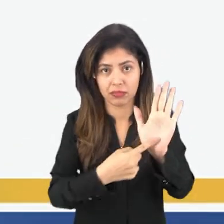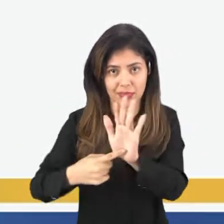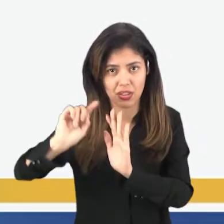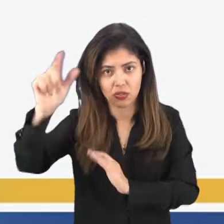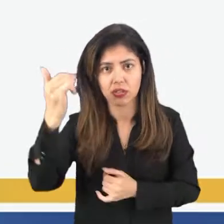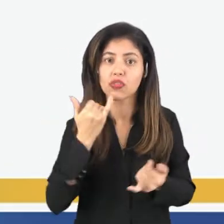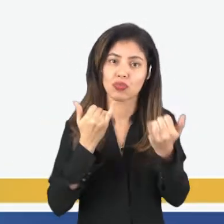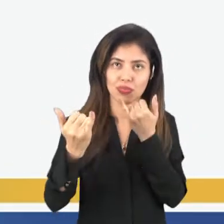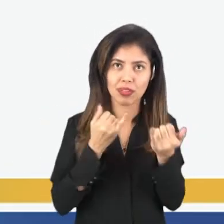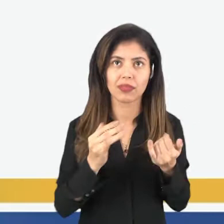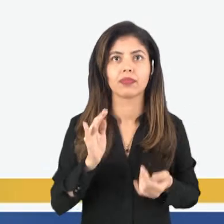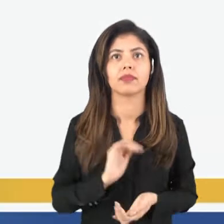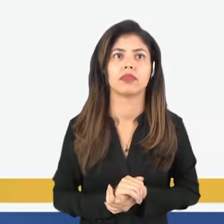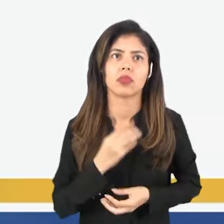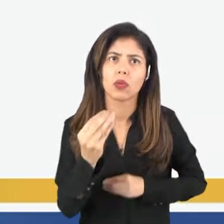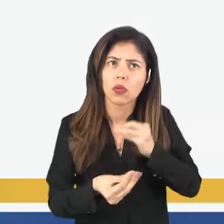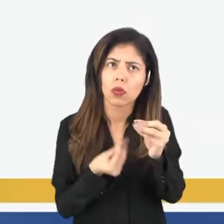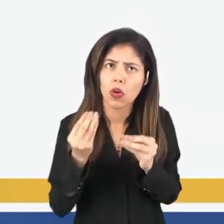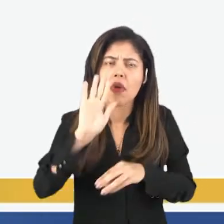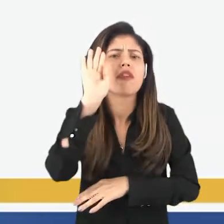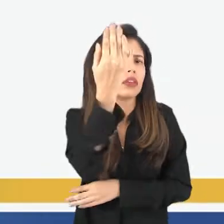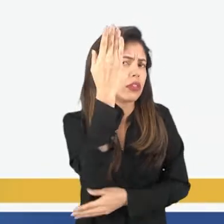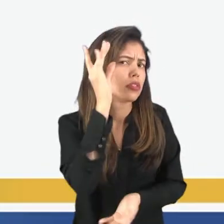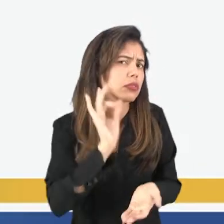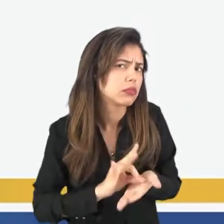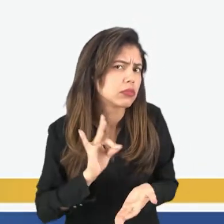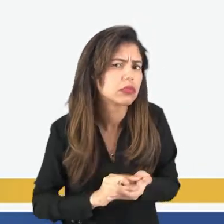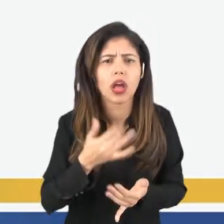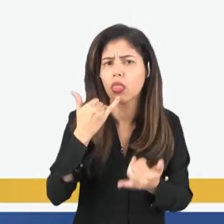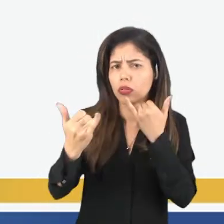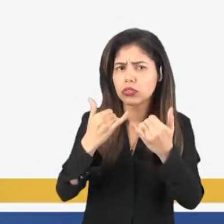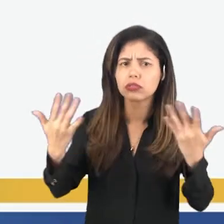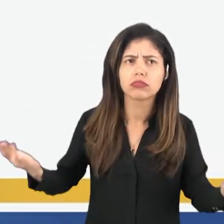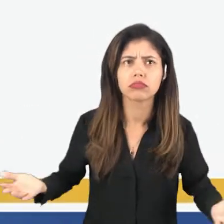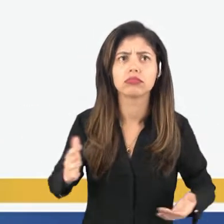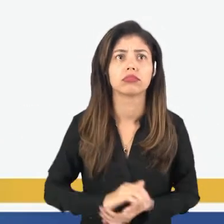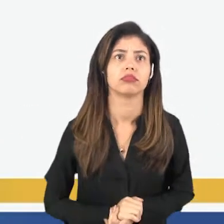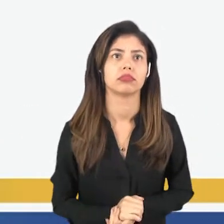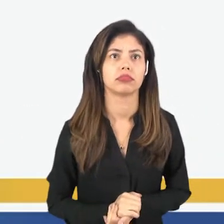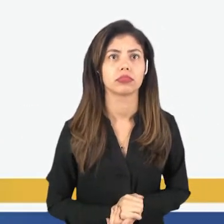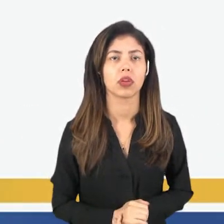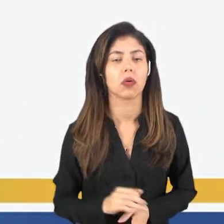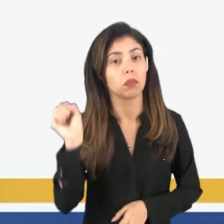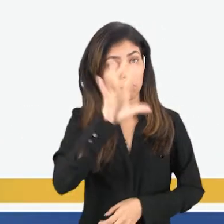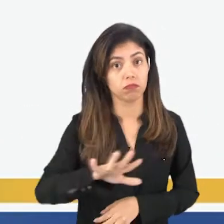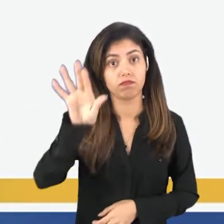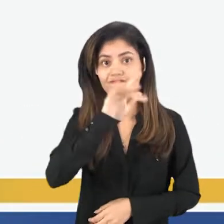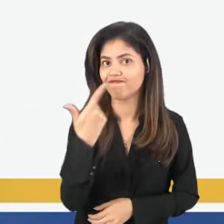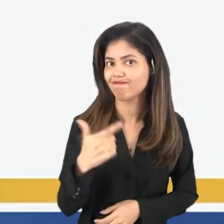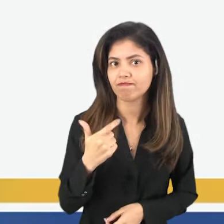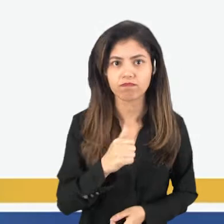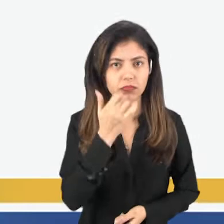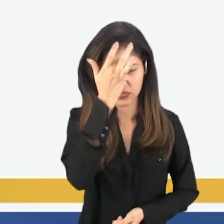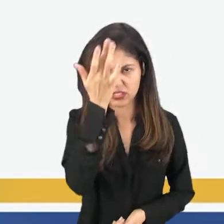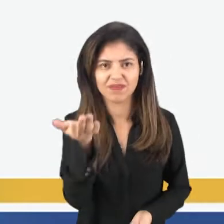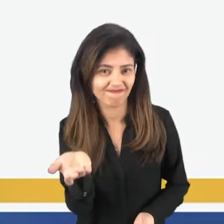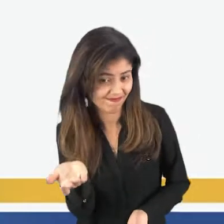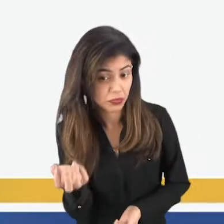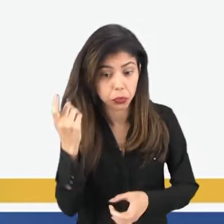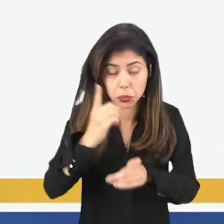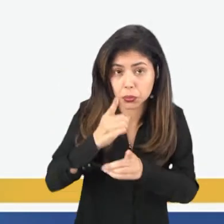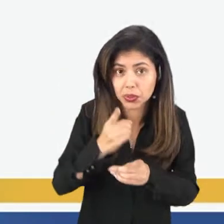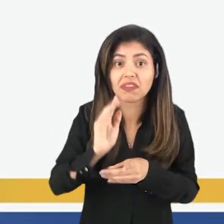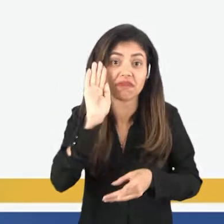notícias. Afinal, como descobrir a falsidade de uma notícia? No geral, não é tão fácil descobrir uma notícia